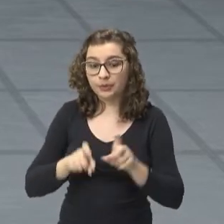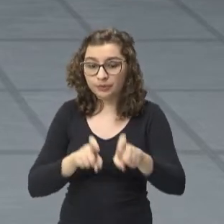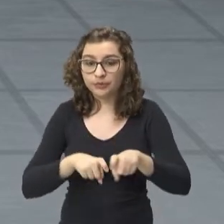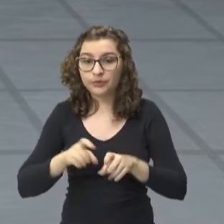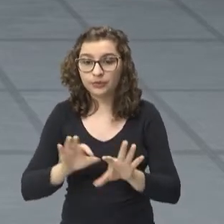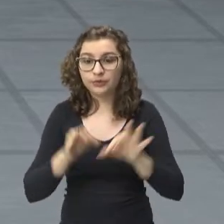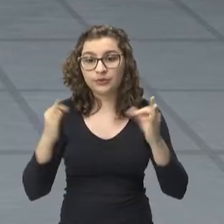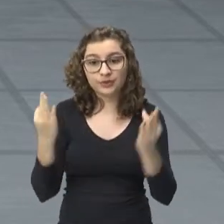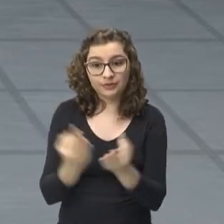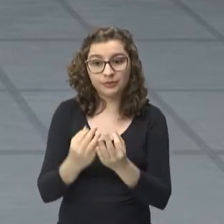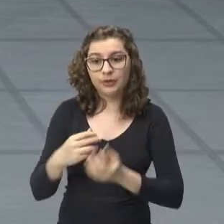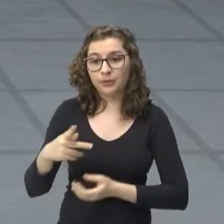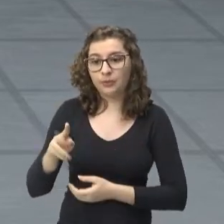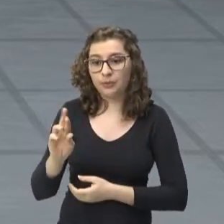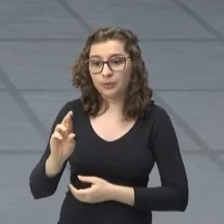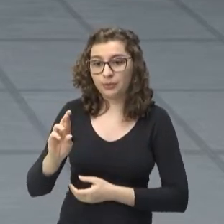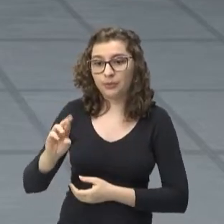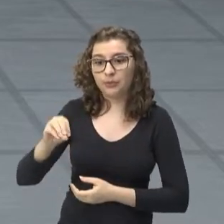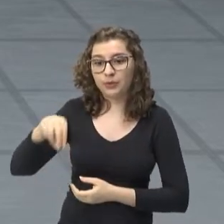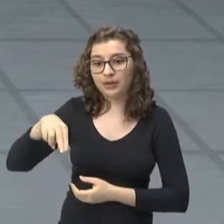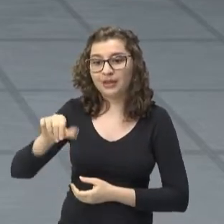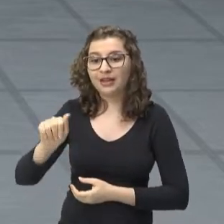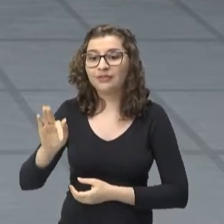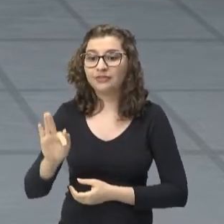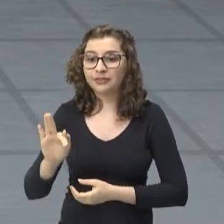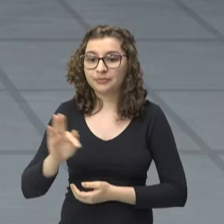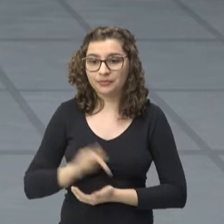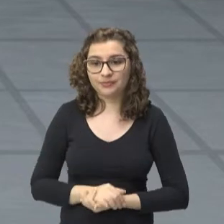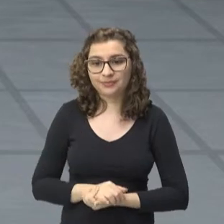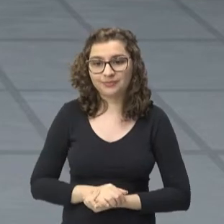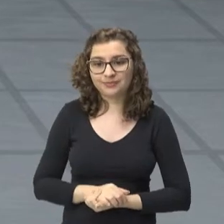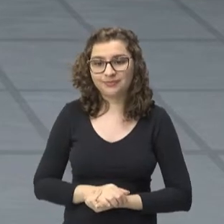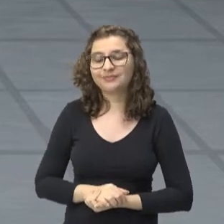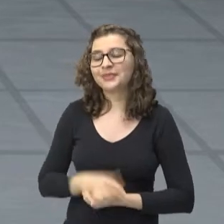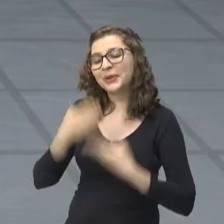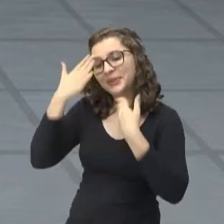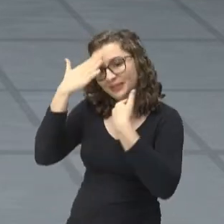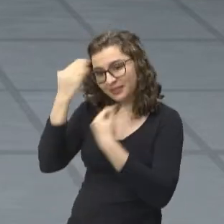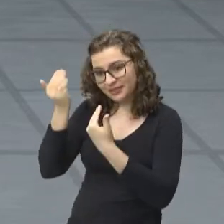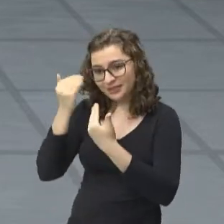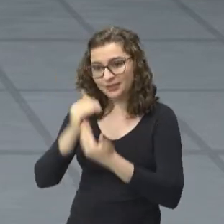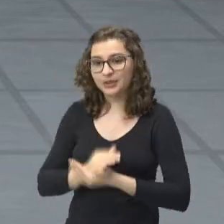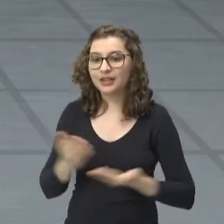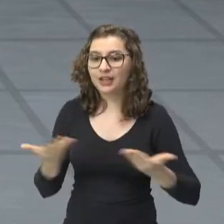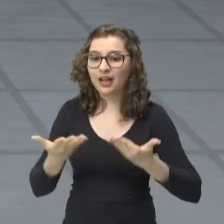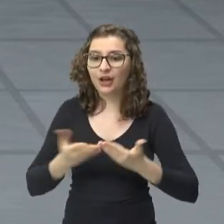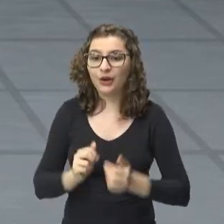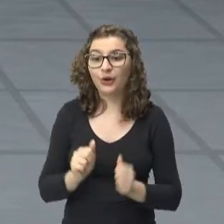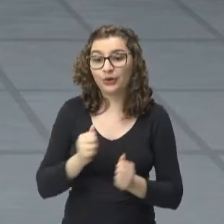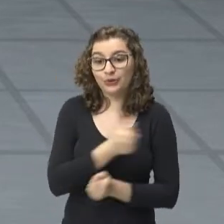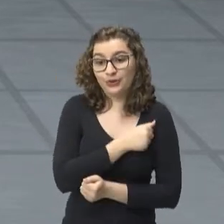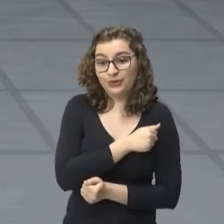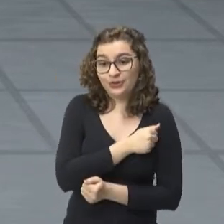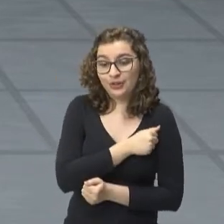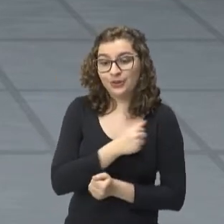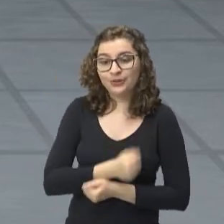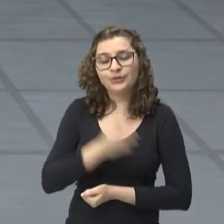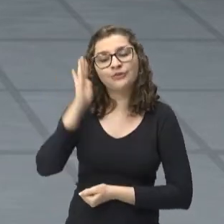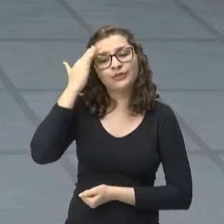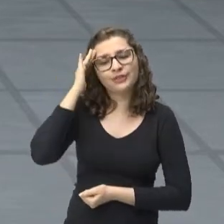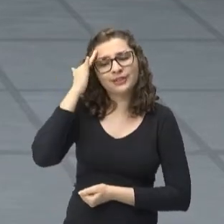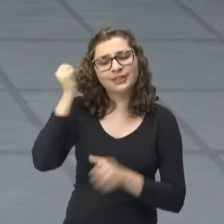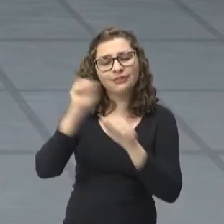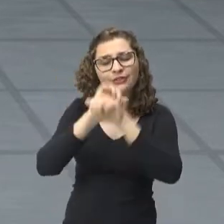PRONAF. Muito bem, Djurquinha, parabéns. Os nossos alunos aí vão ficar entendendo muito bem agora o que é